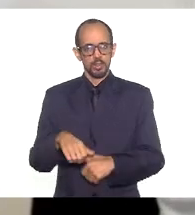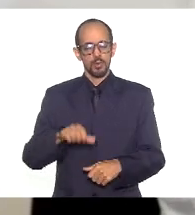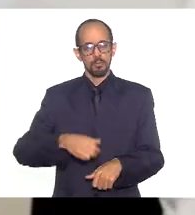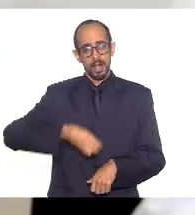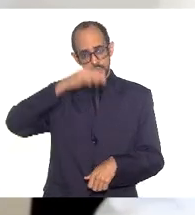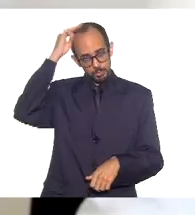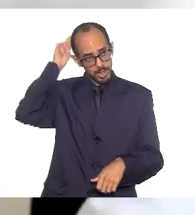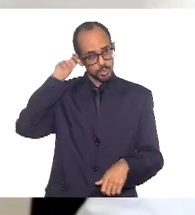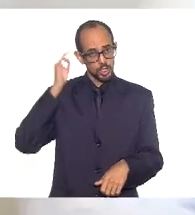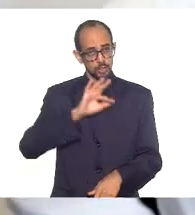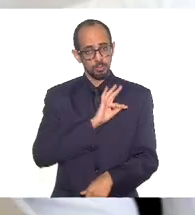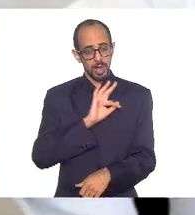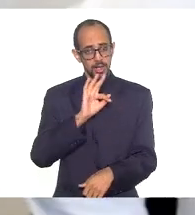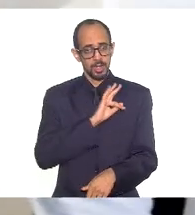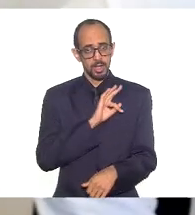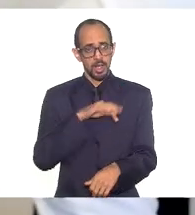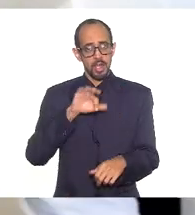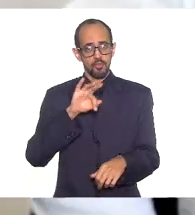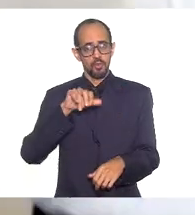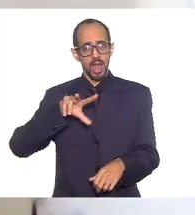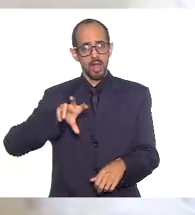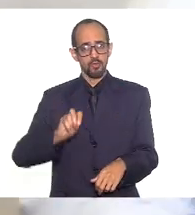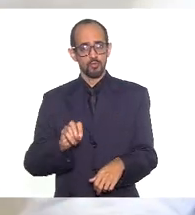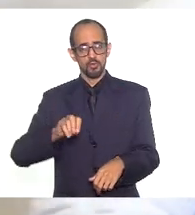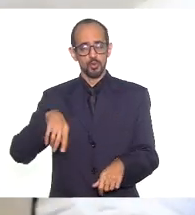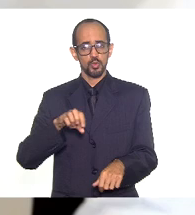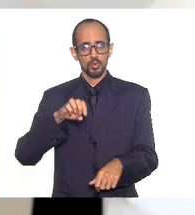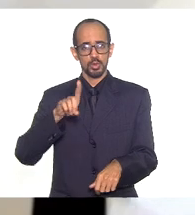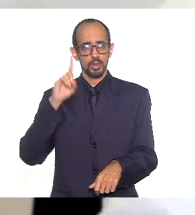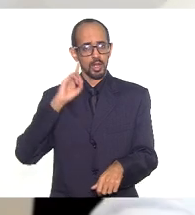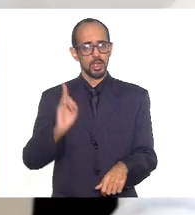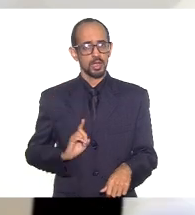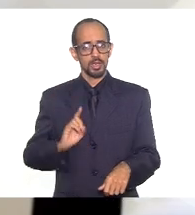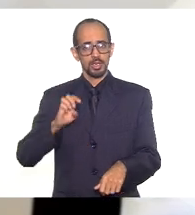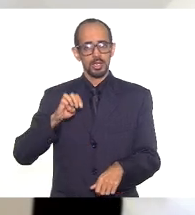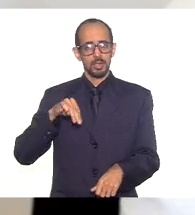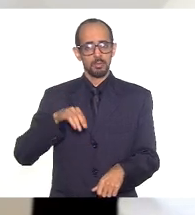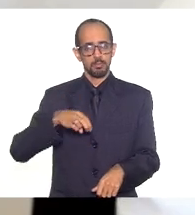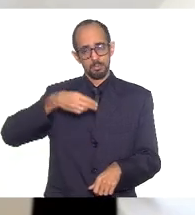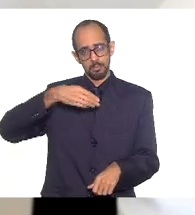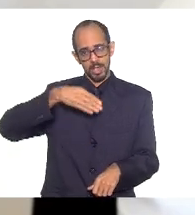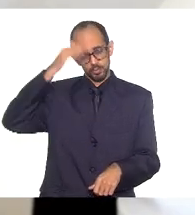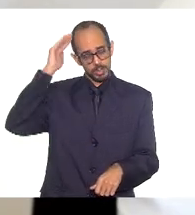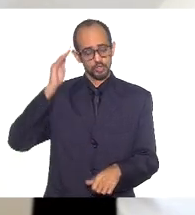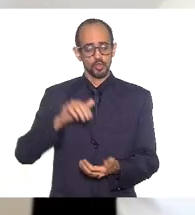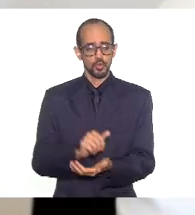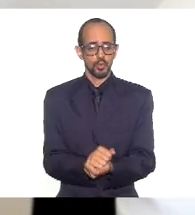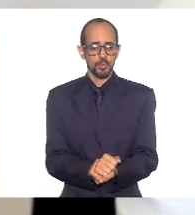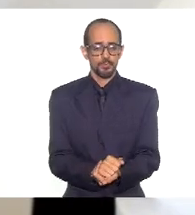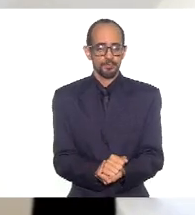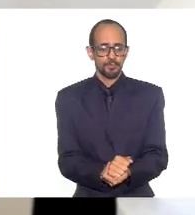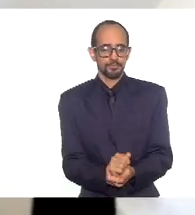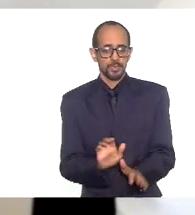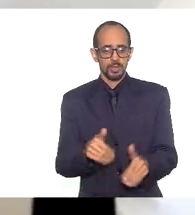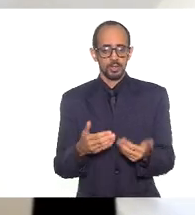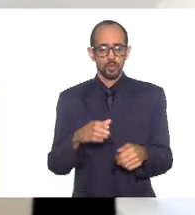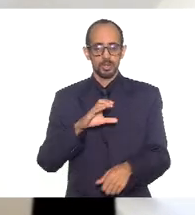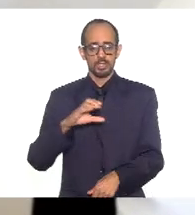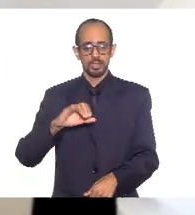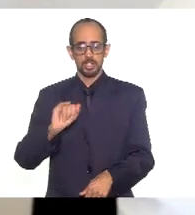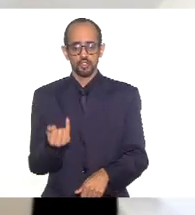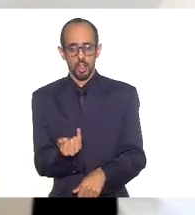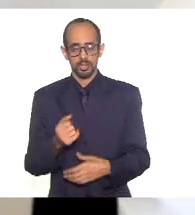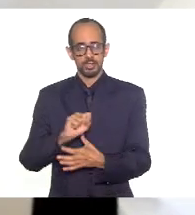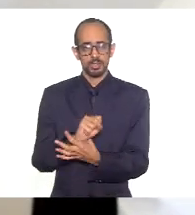Pacheco, Marta Rocha, Flávio Serafini, Dani Monteiro e Márcio Pacheco. Pendendo de pareceres das Comissões de Constituição e Justiça,